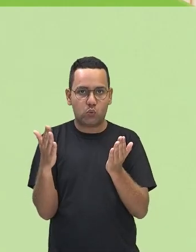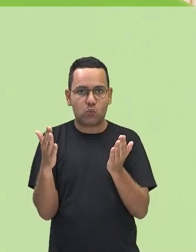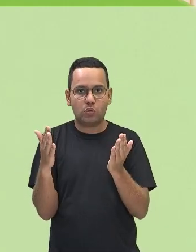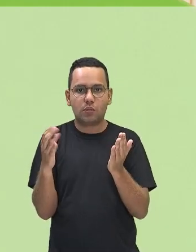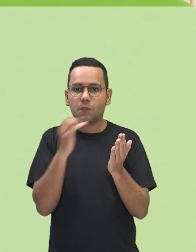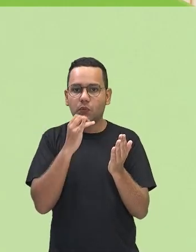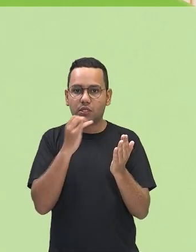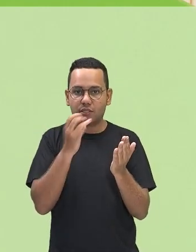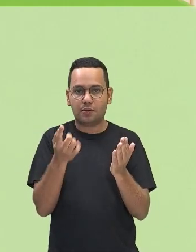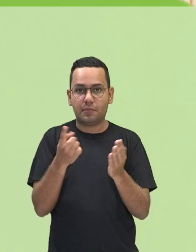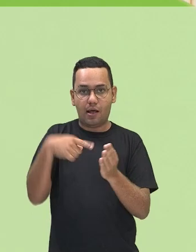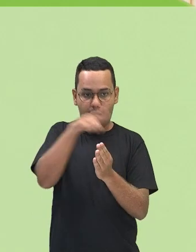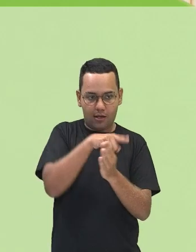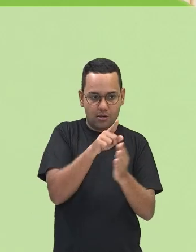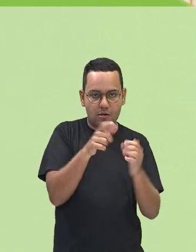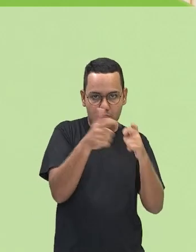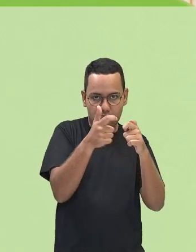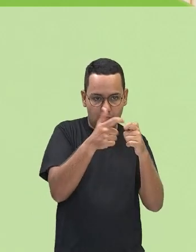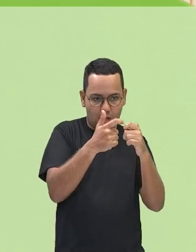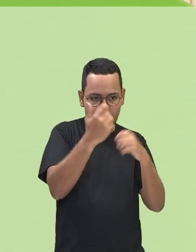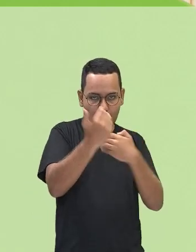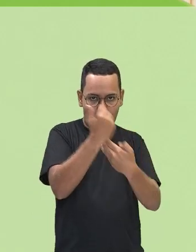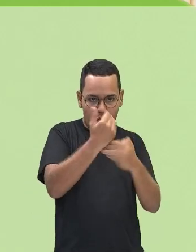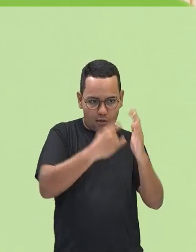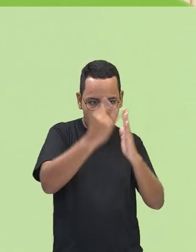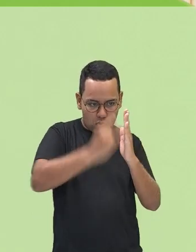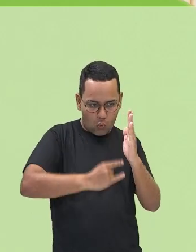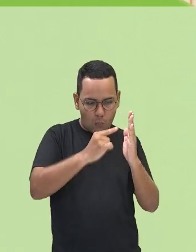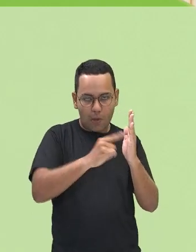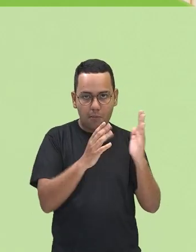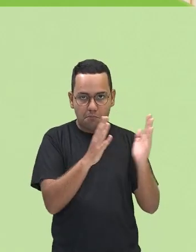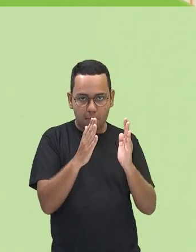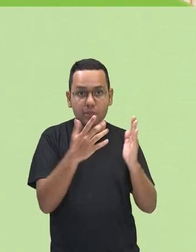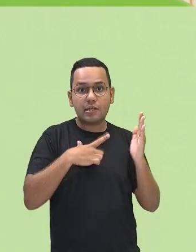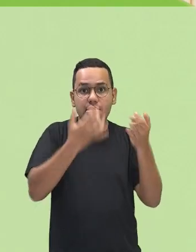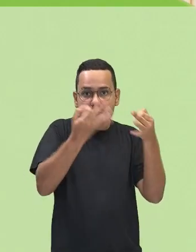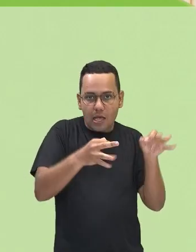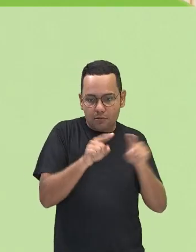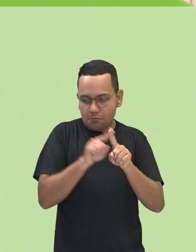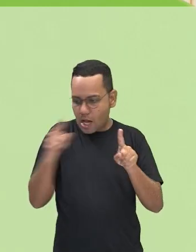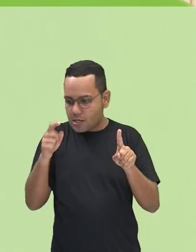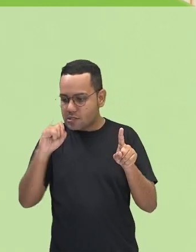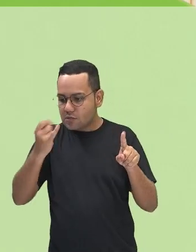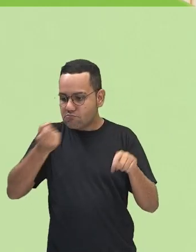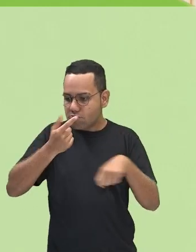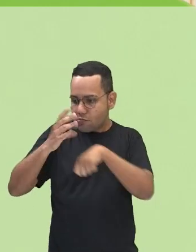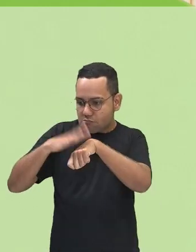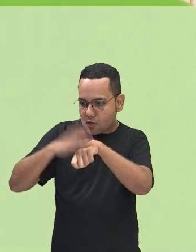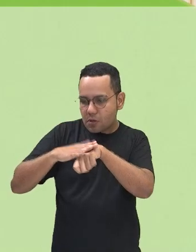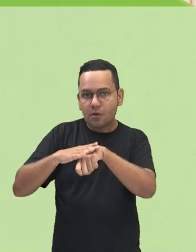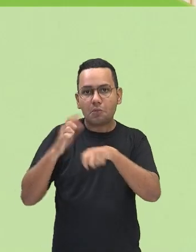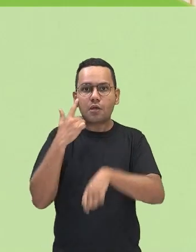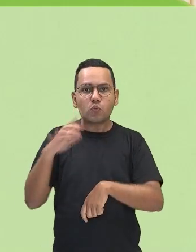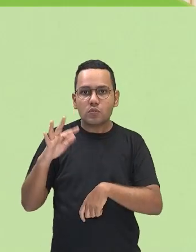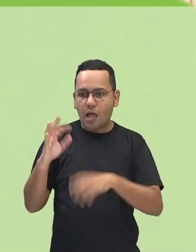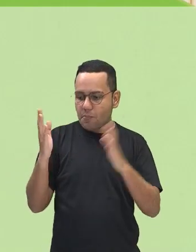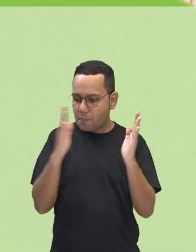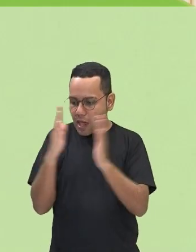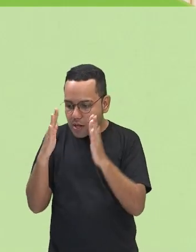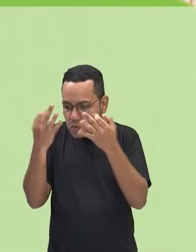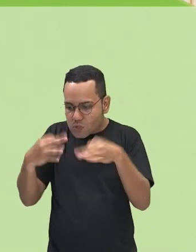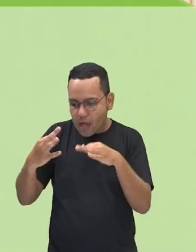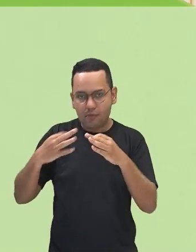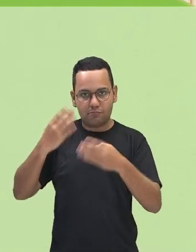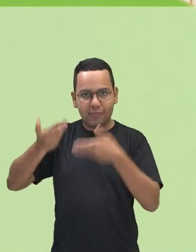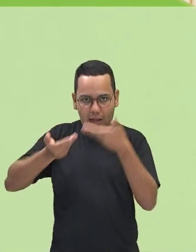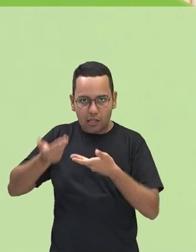de tempo que seria adequado, você também está causando ali problemas para o organismo. Por quê? Se